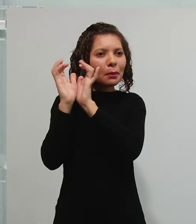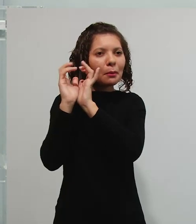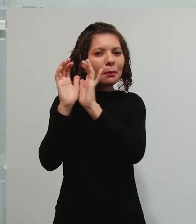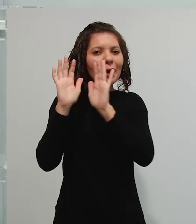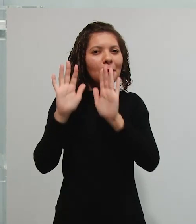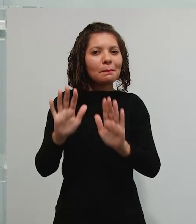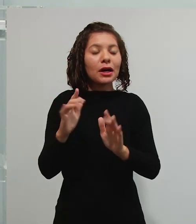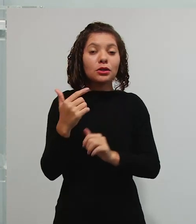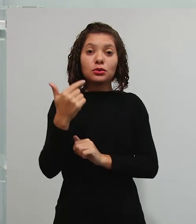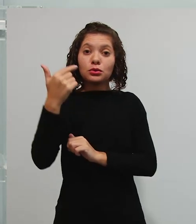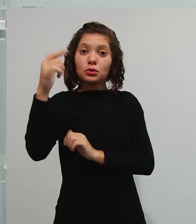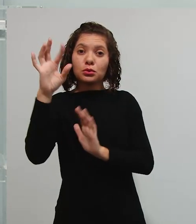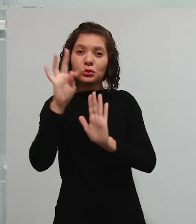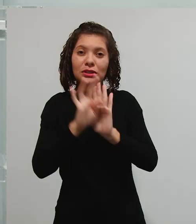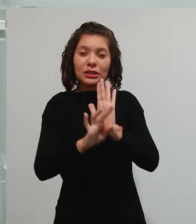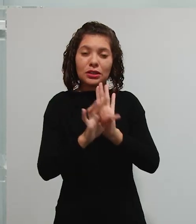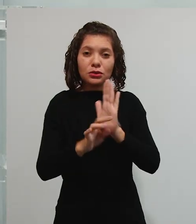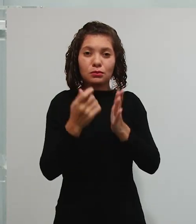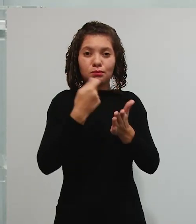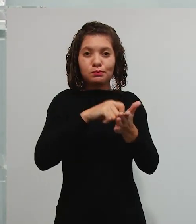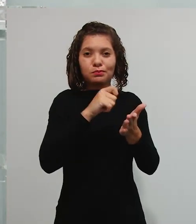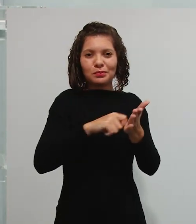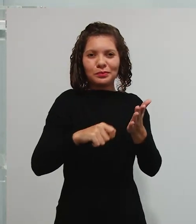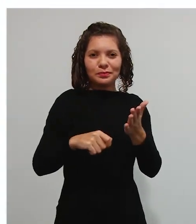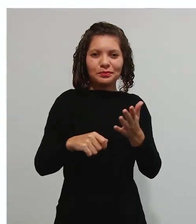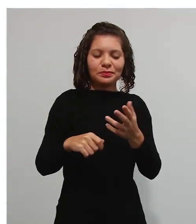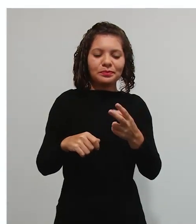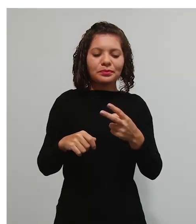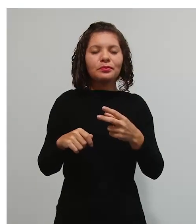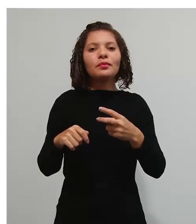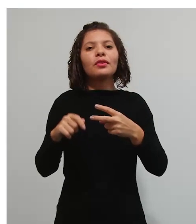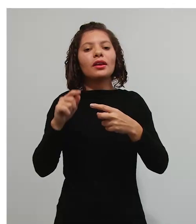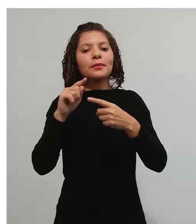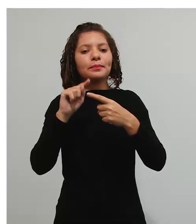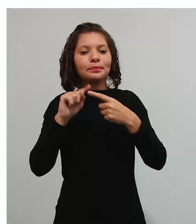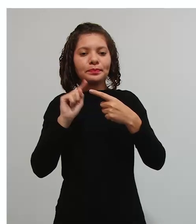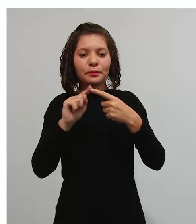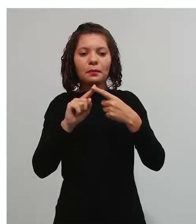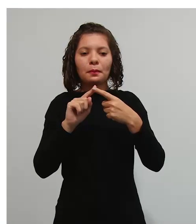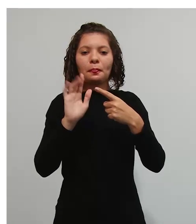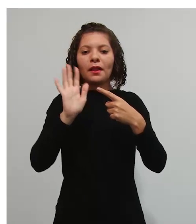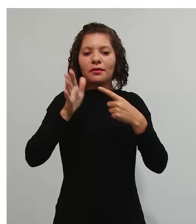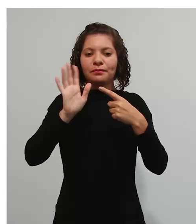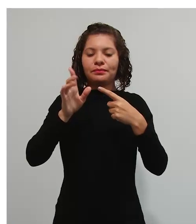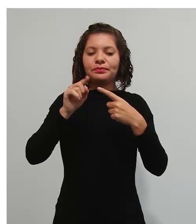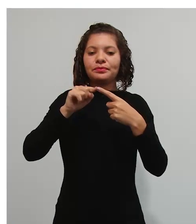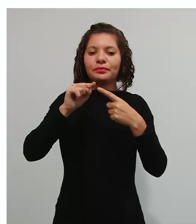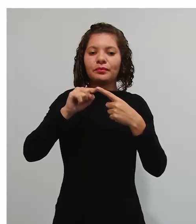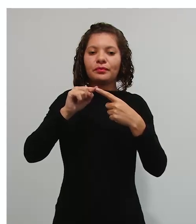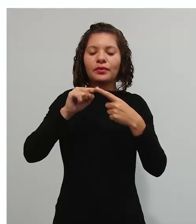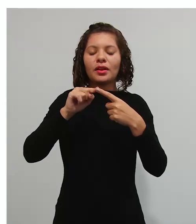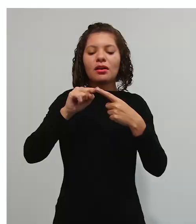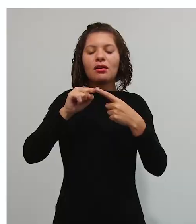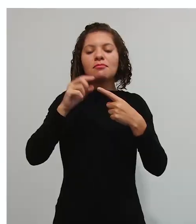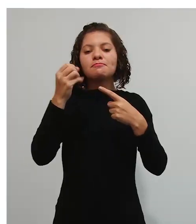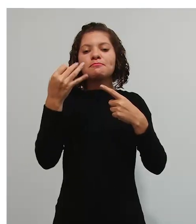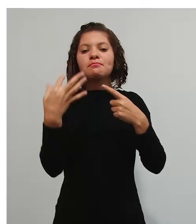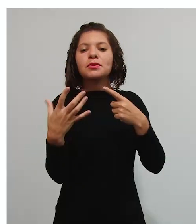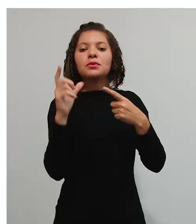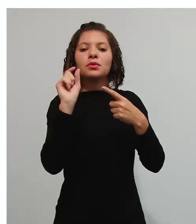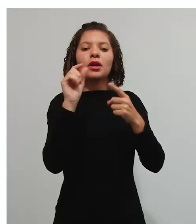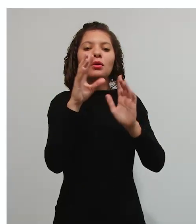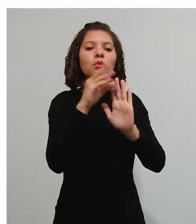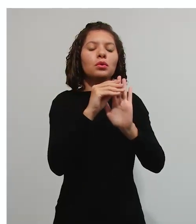mas todo ato de escrita precisa ser planejado. No planejamento eu defino o conteúdo que vai ser abordado,